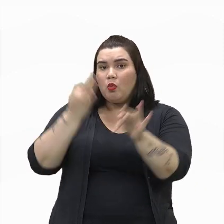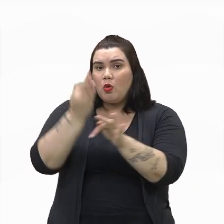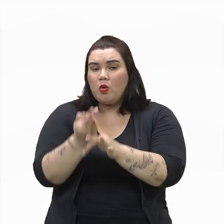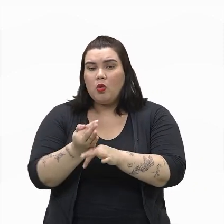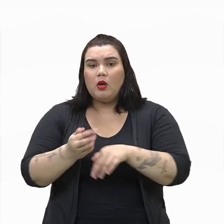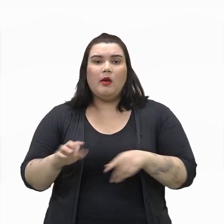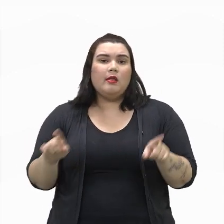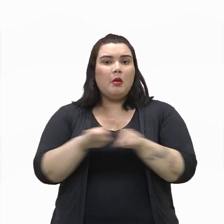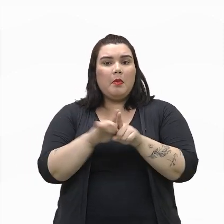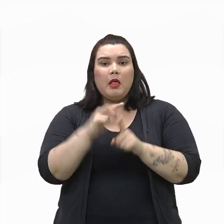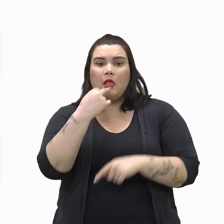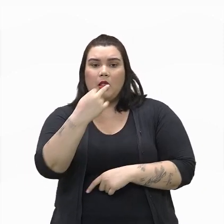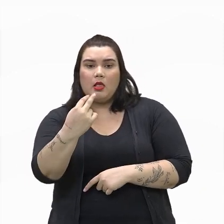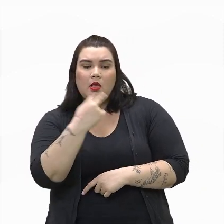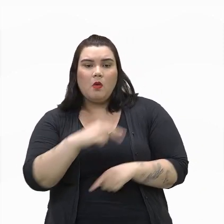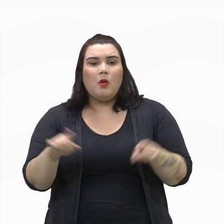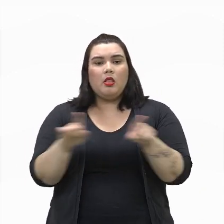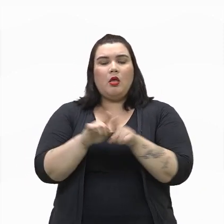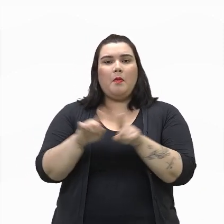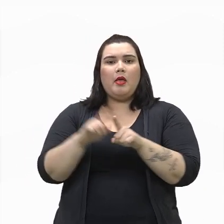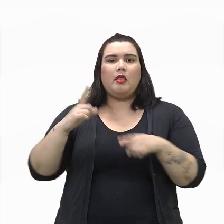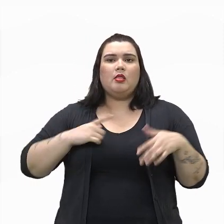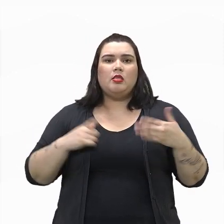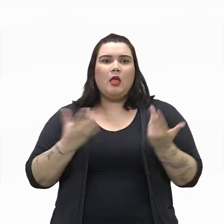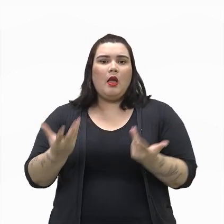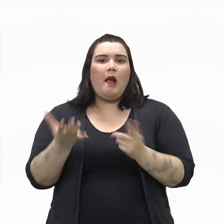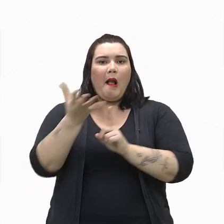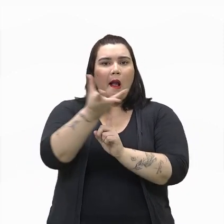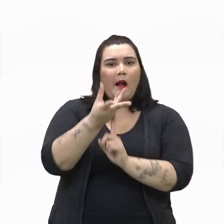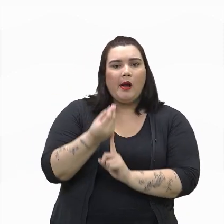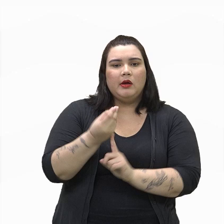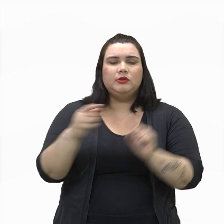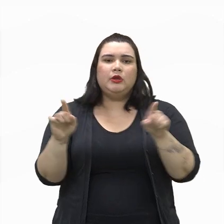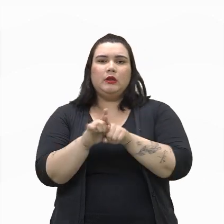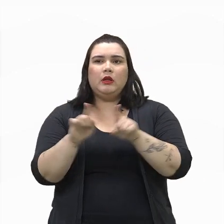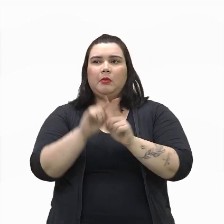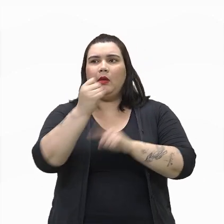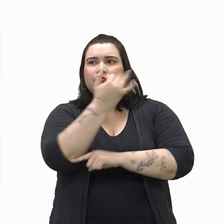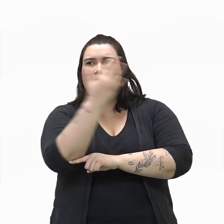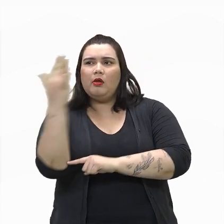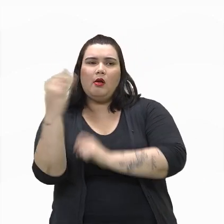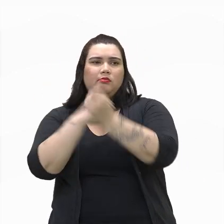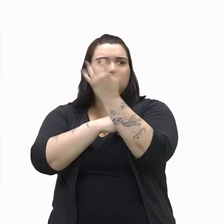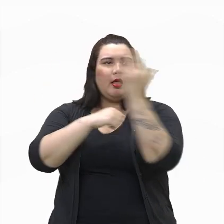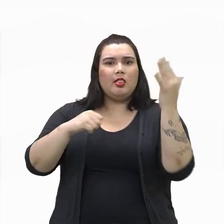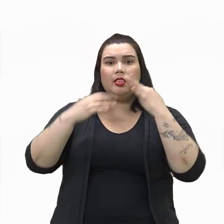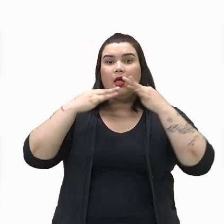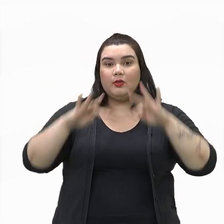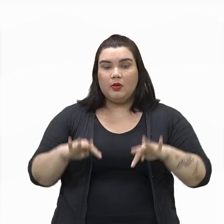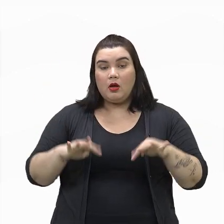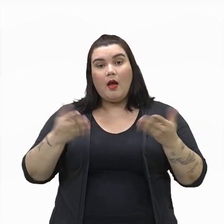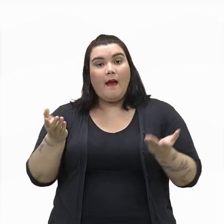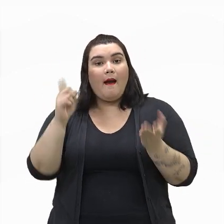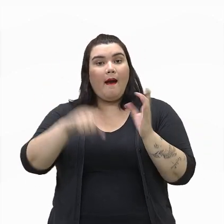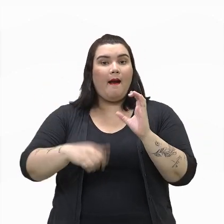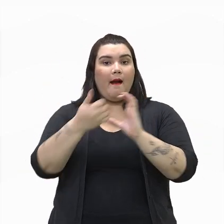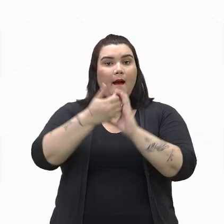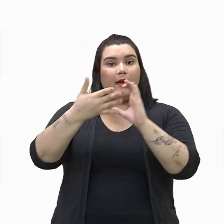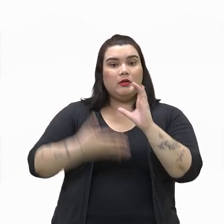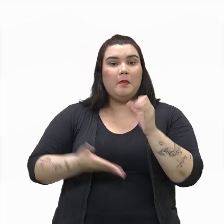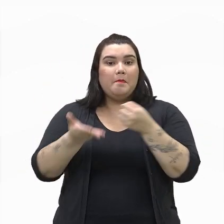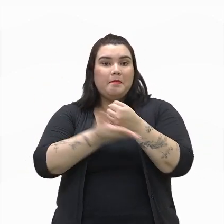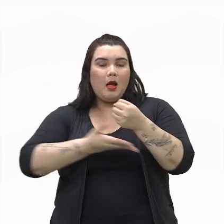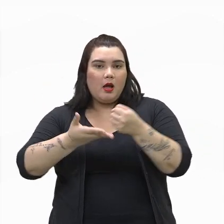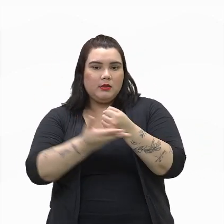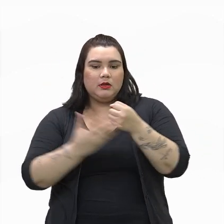a língua, a gente tem os monumentos, a gente tem as paisagens naturais. Então, esses são elementos ali que